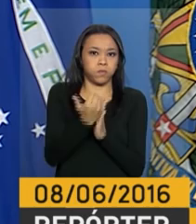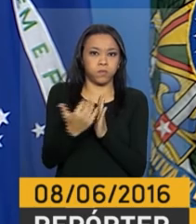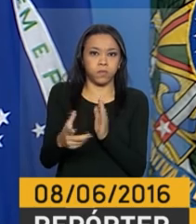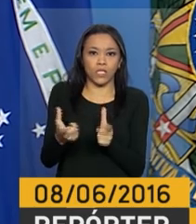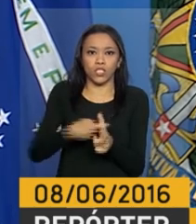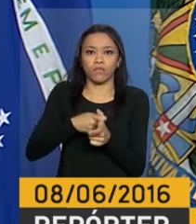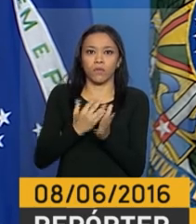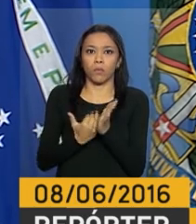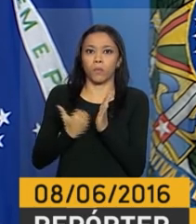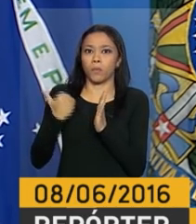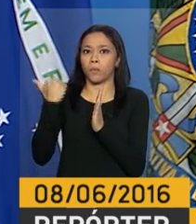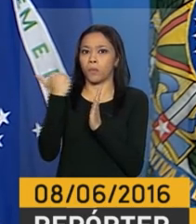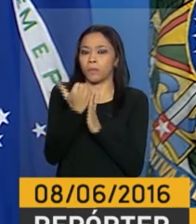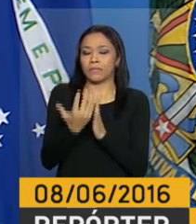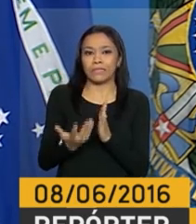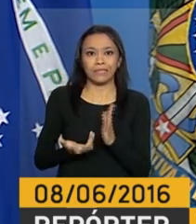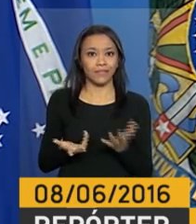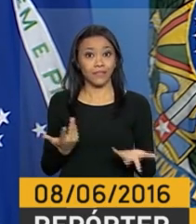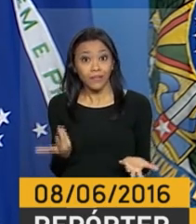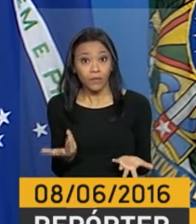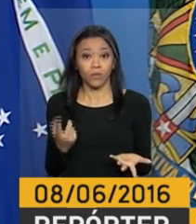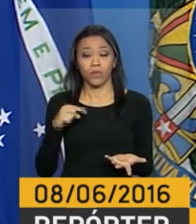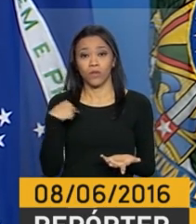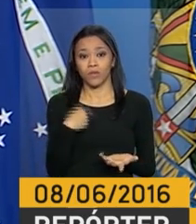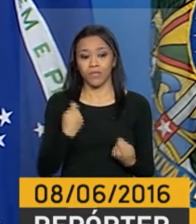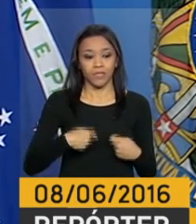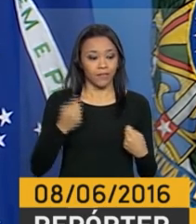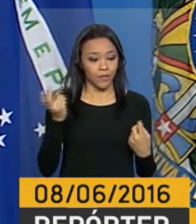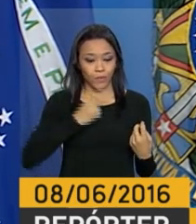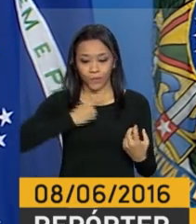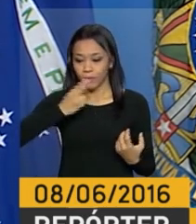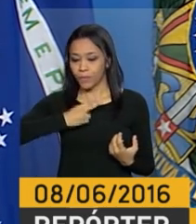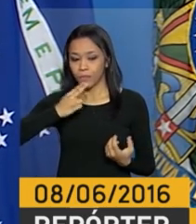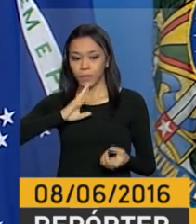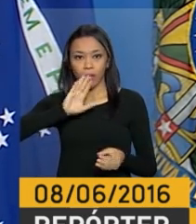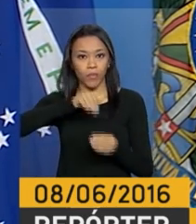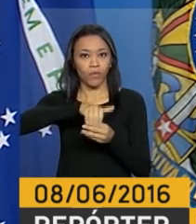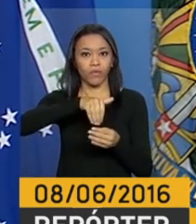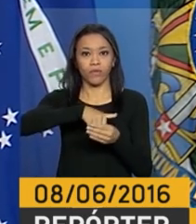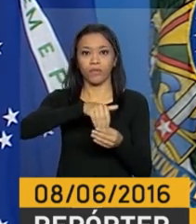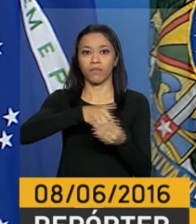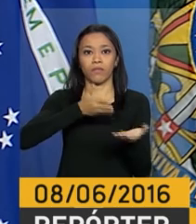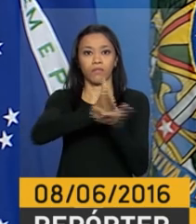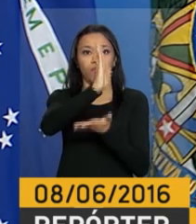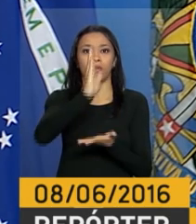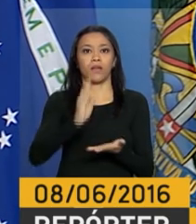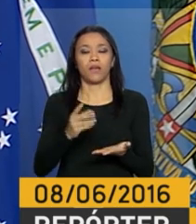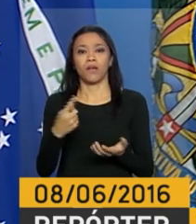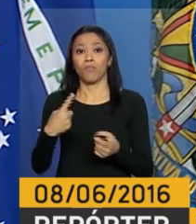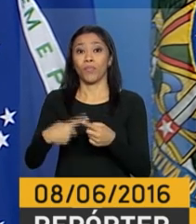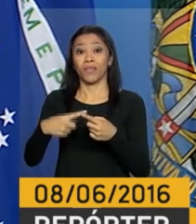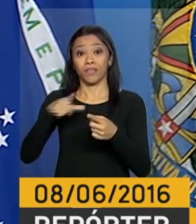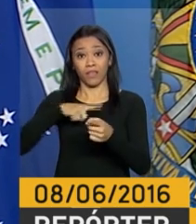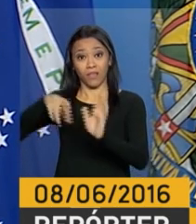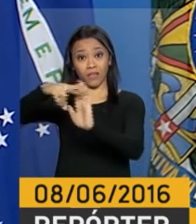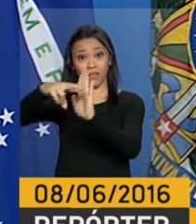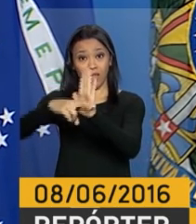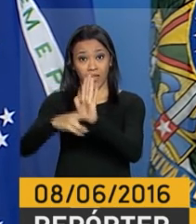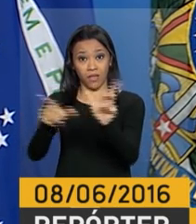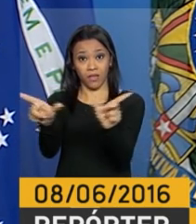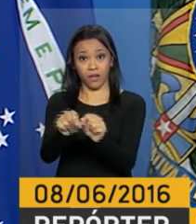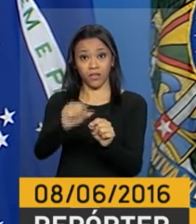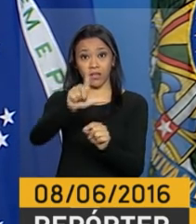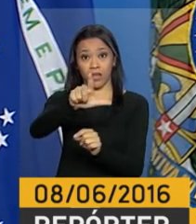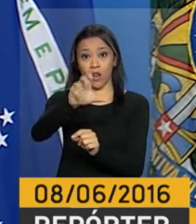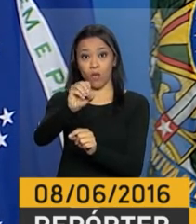que aprovar para não sair dos critérios da Lei orcamentária nós haveríamos